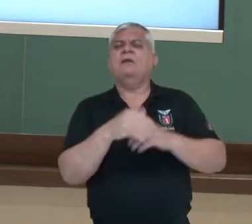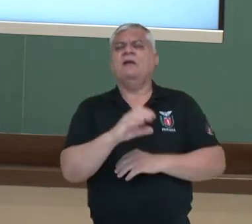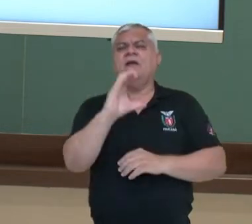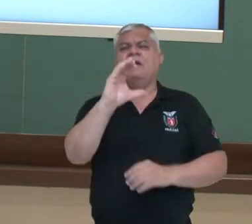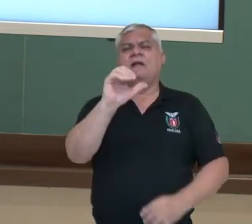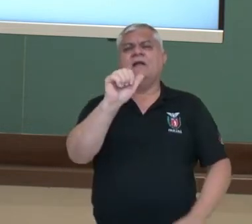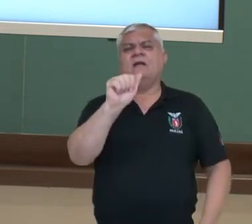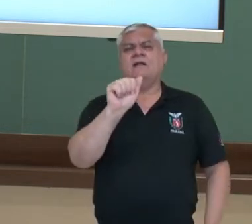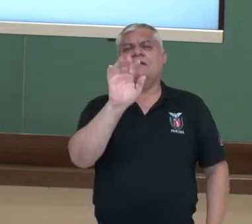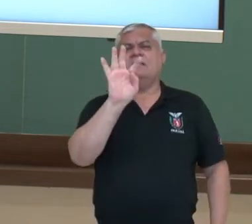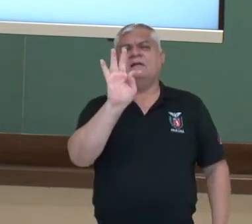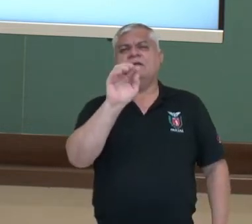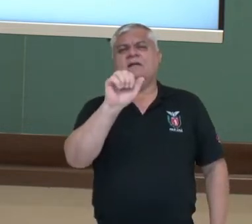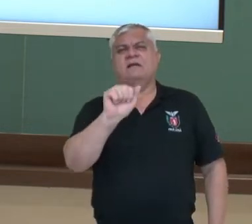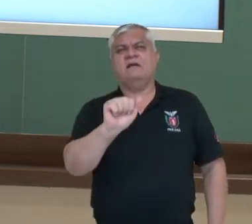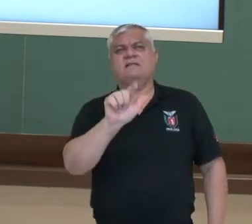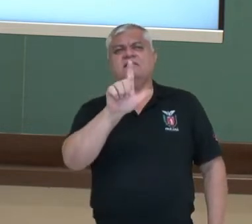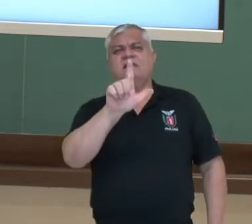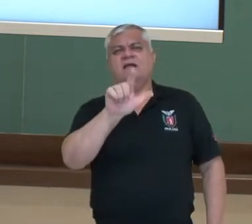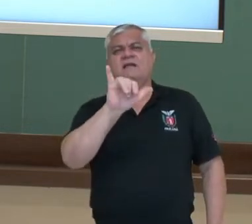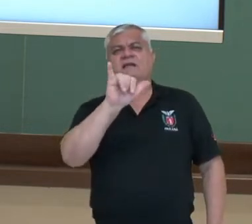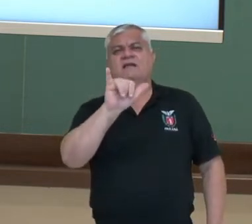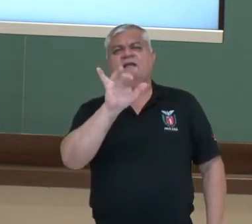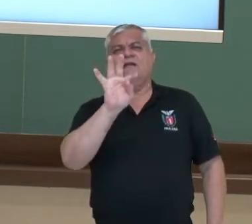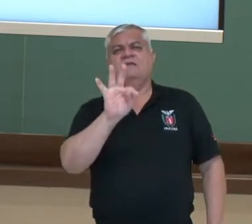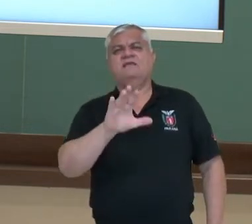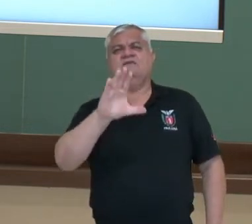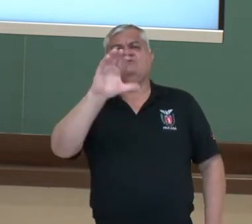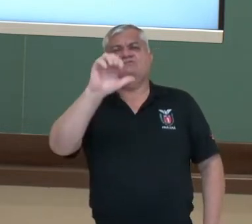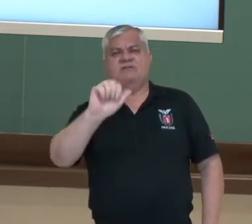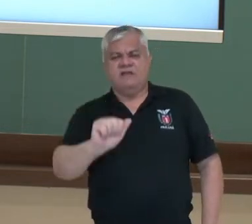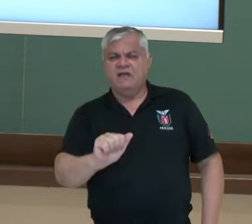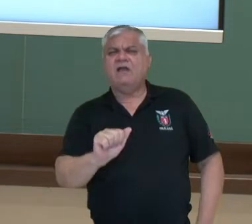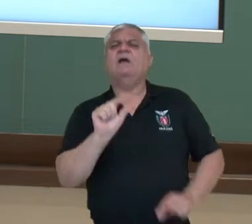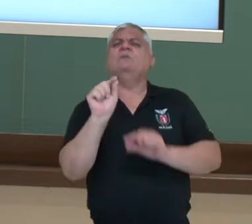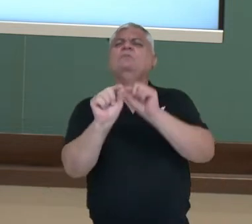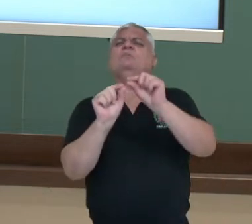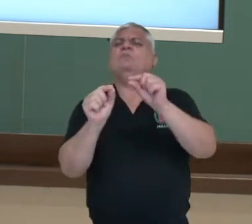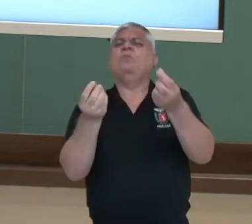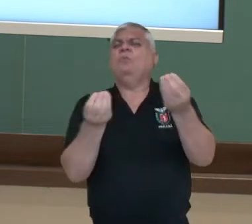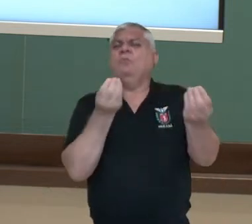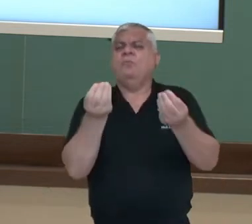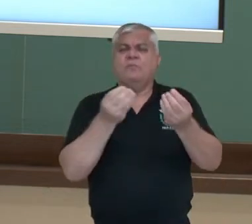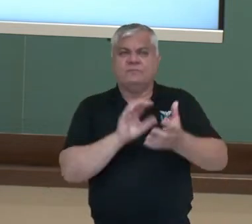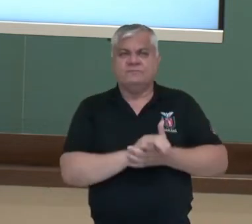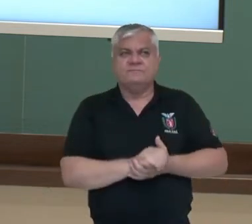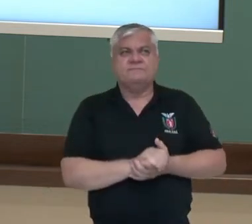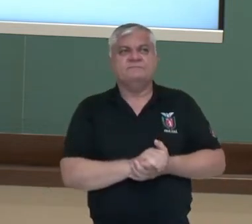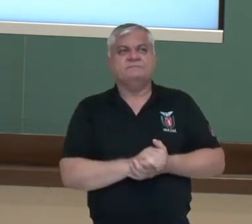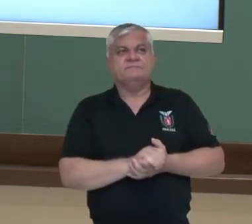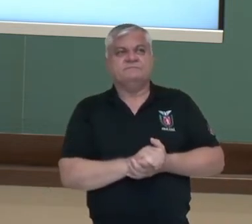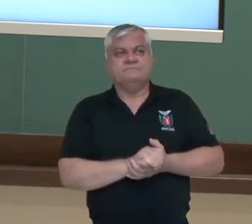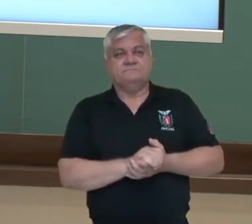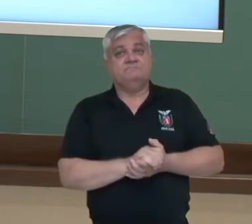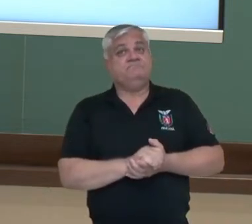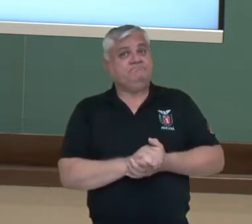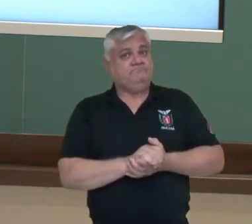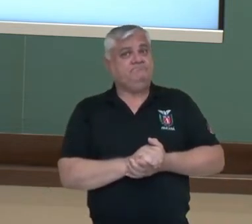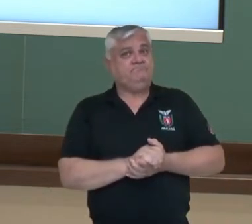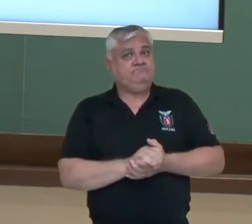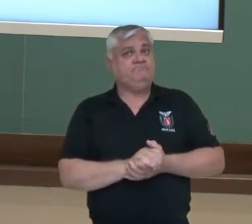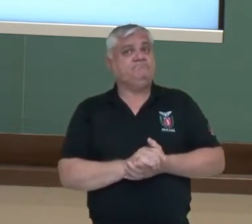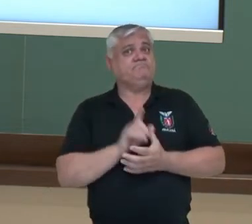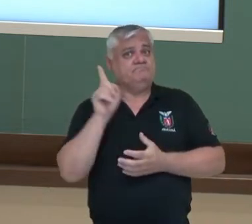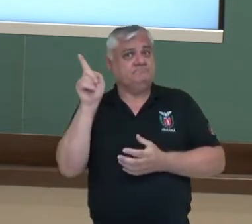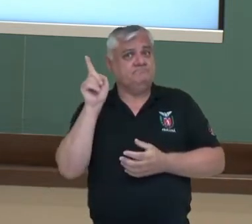reação química de hidrogenação catalítica, professor? Esse é um tipo de reação